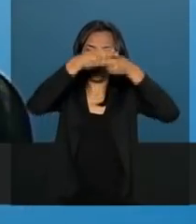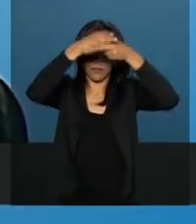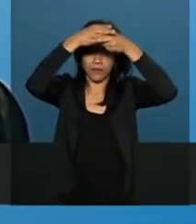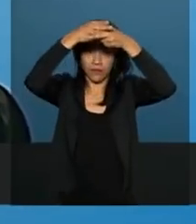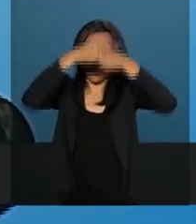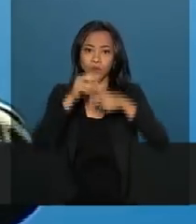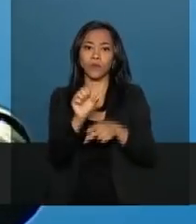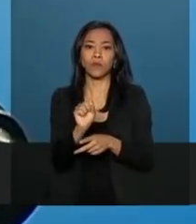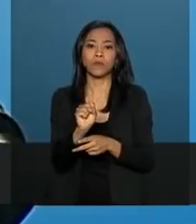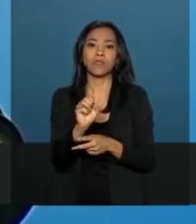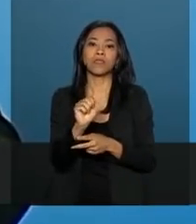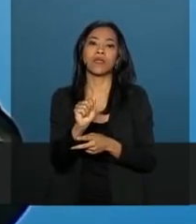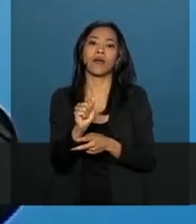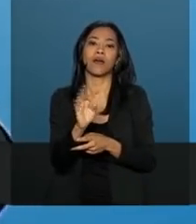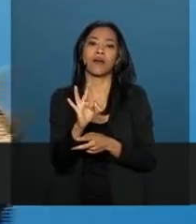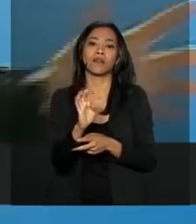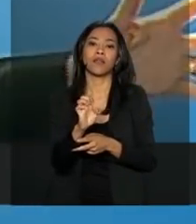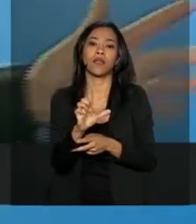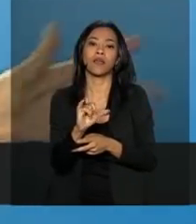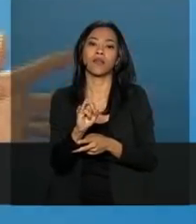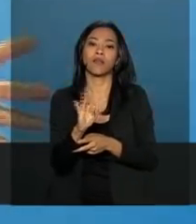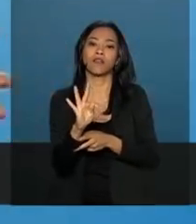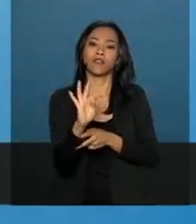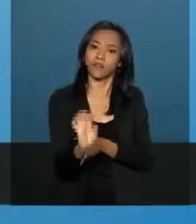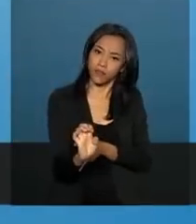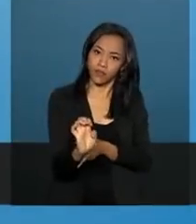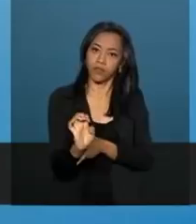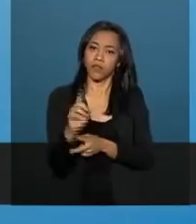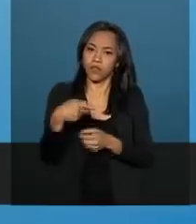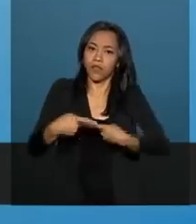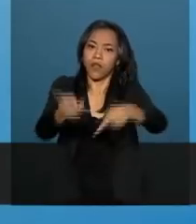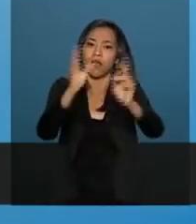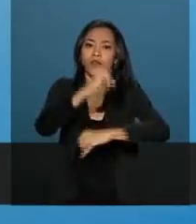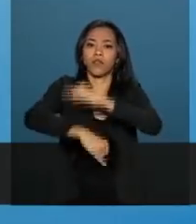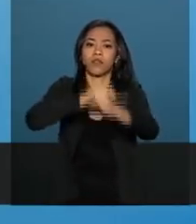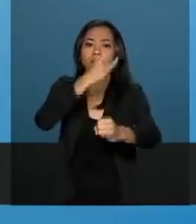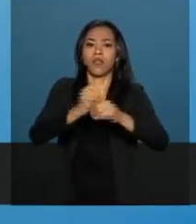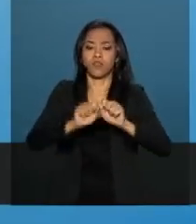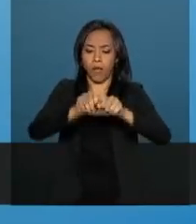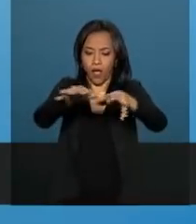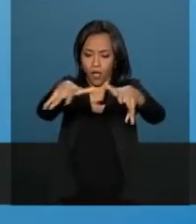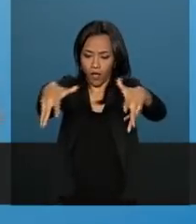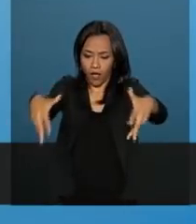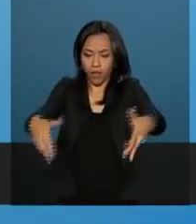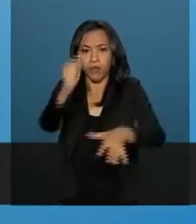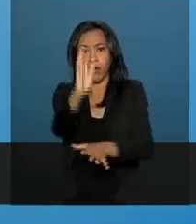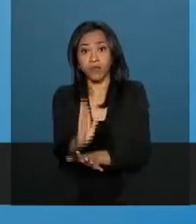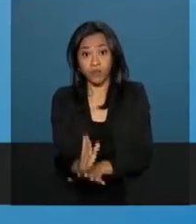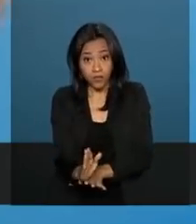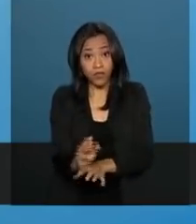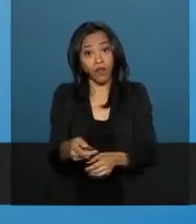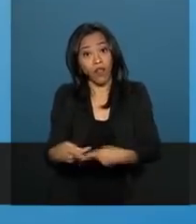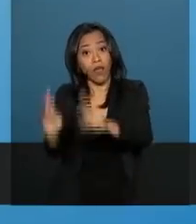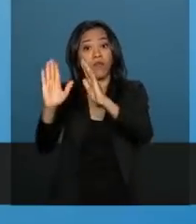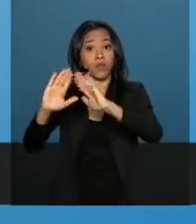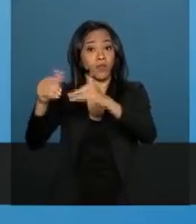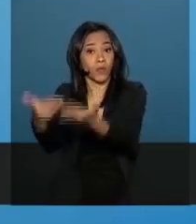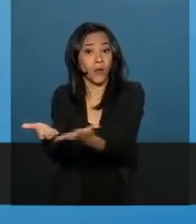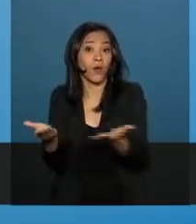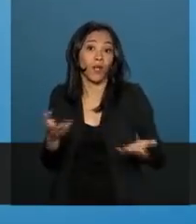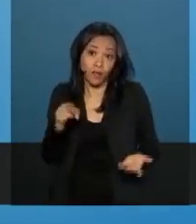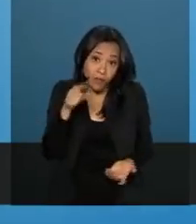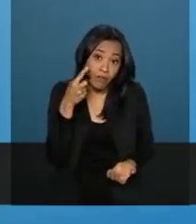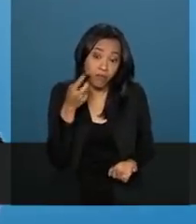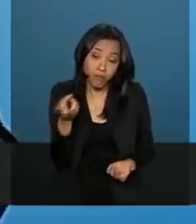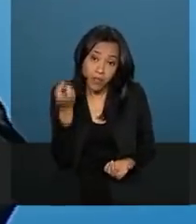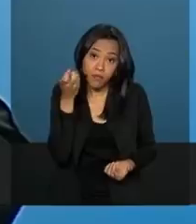foi dito aqui desta tribuna, leva, entre outras coisas, banda larga para todo o país, não é? Para as escolas, e vejam a